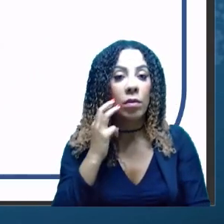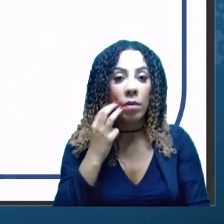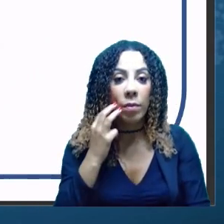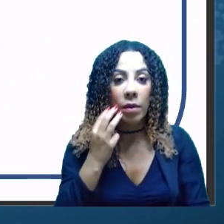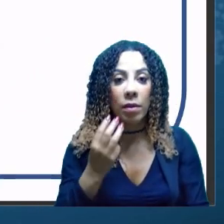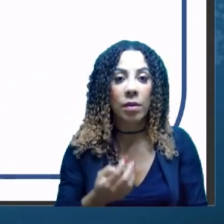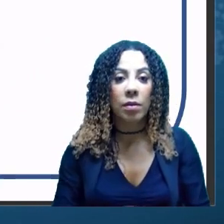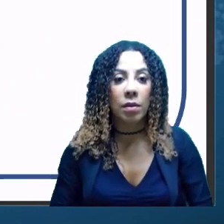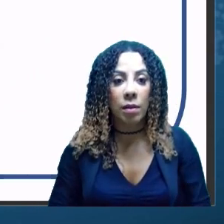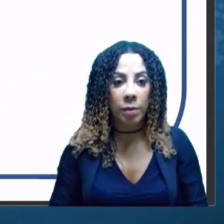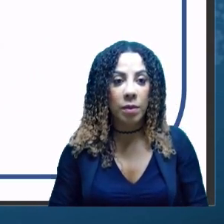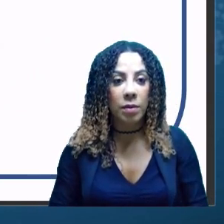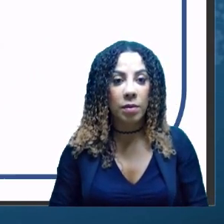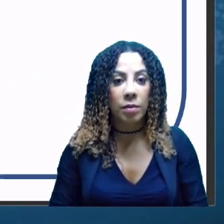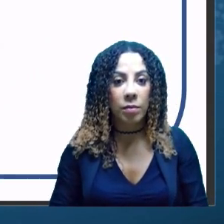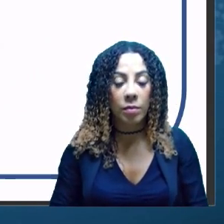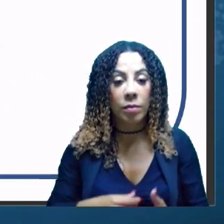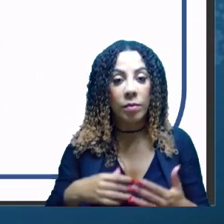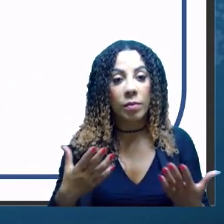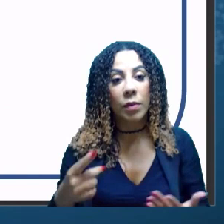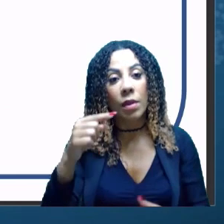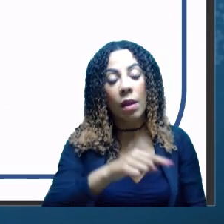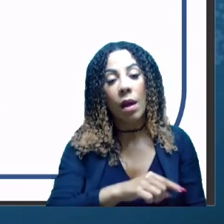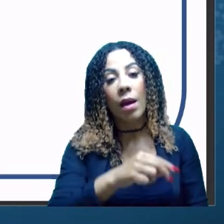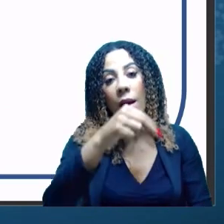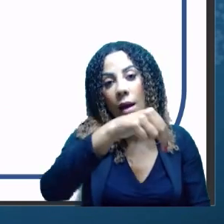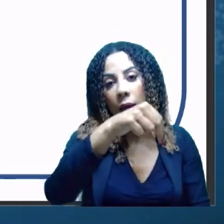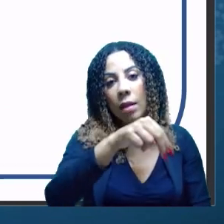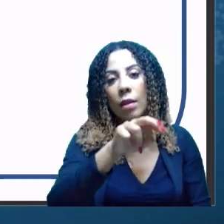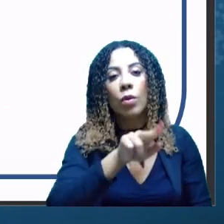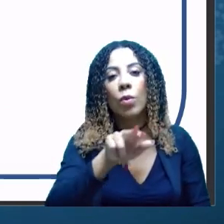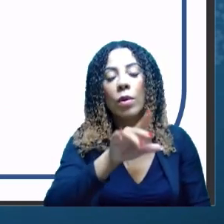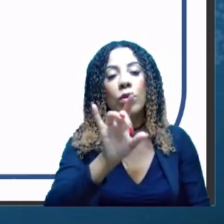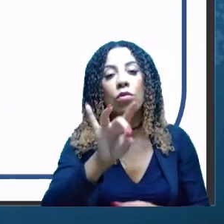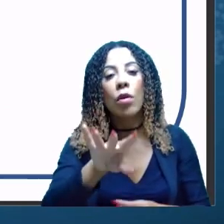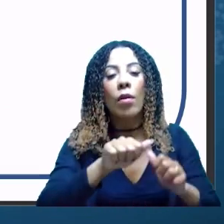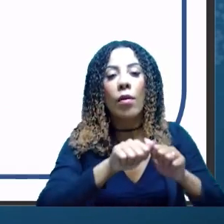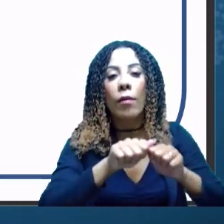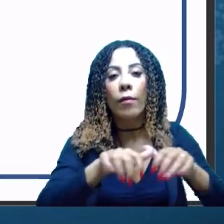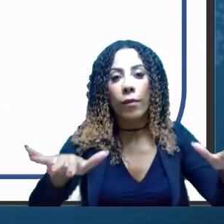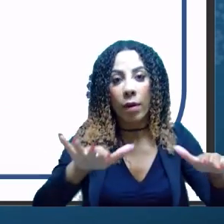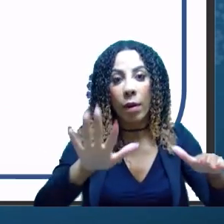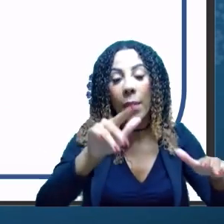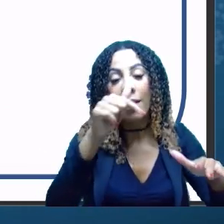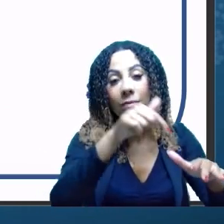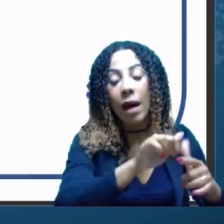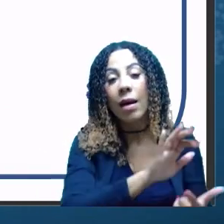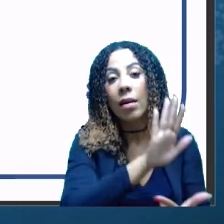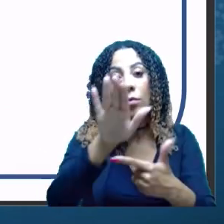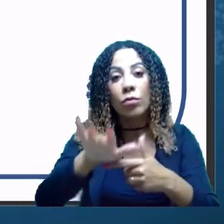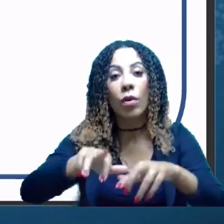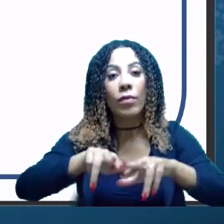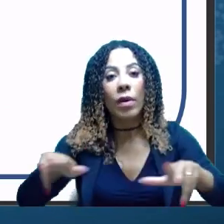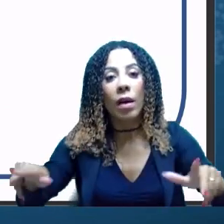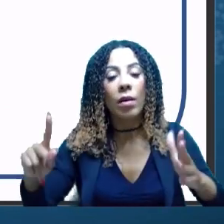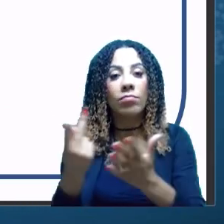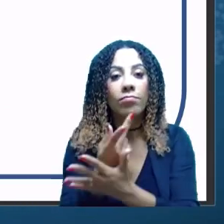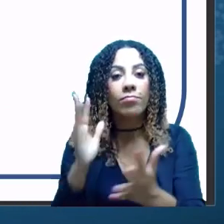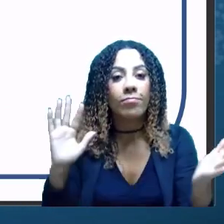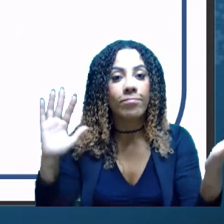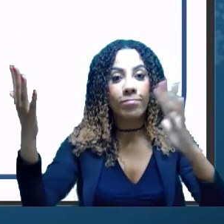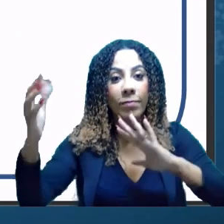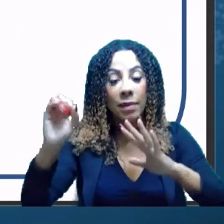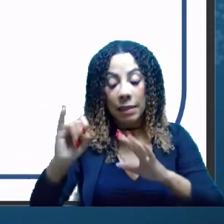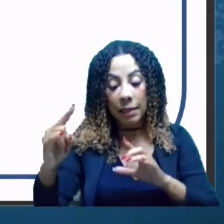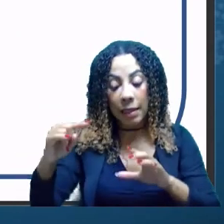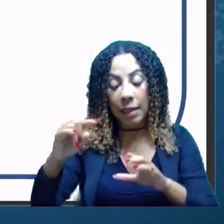O papel da proteína N ela não é apenas compor a partícula viral, mas ela também contribui para diversas atividades críticas após a invasão do vírus na célula.